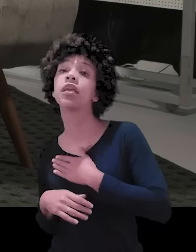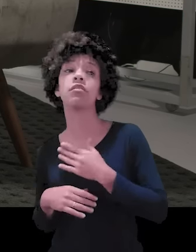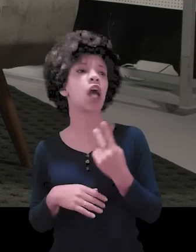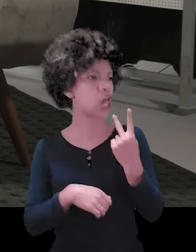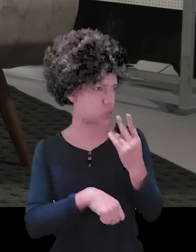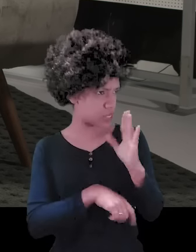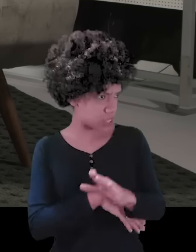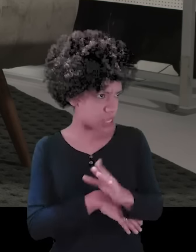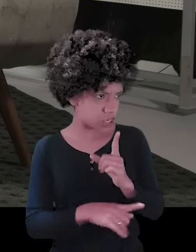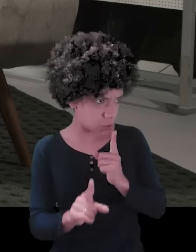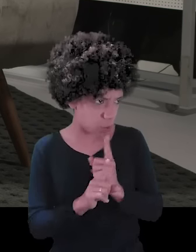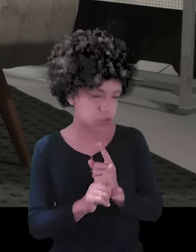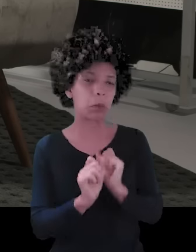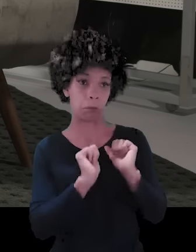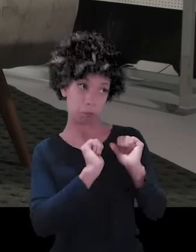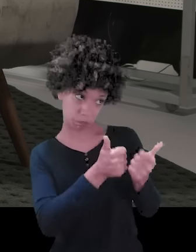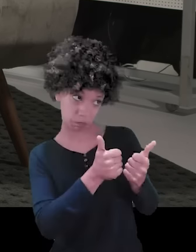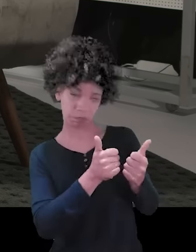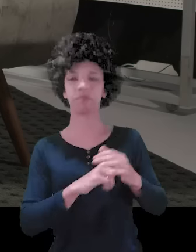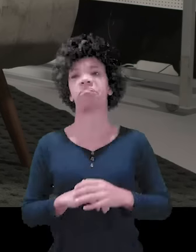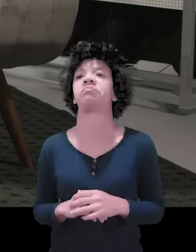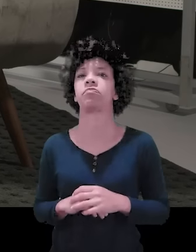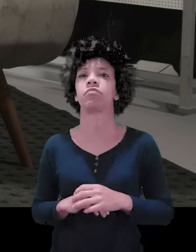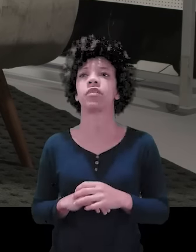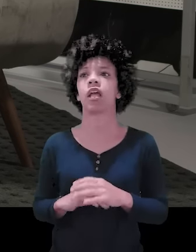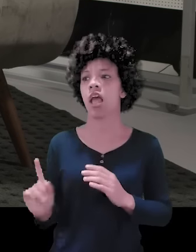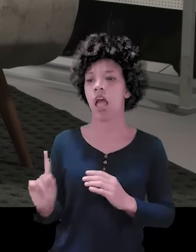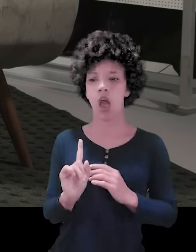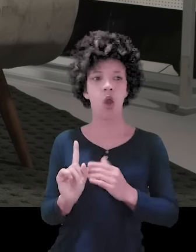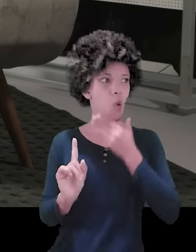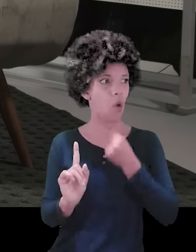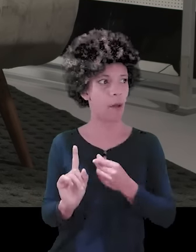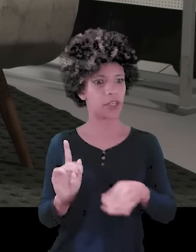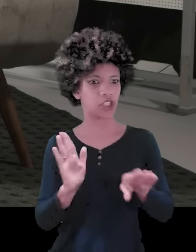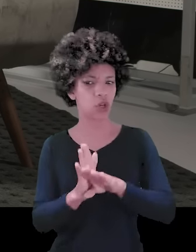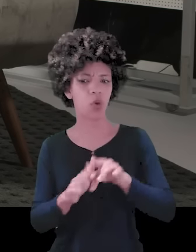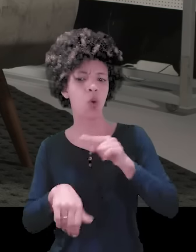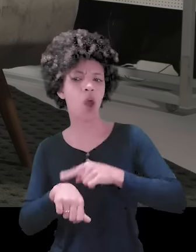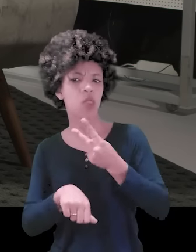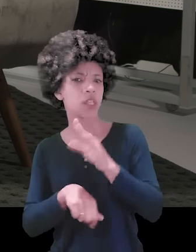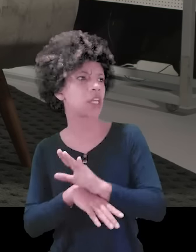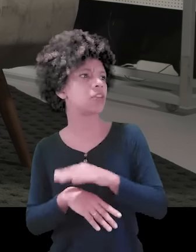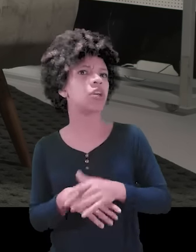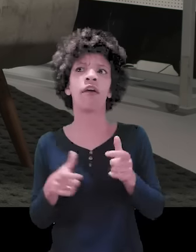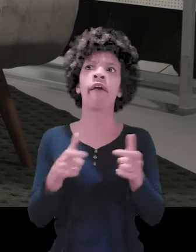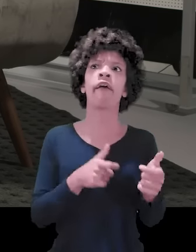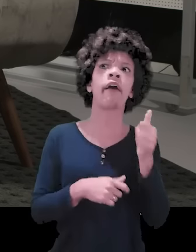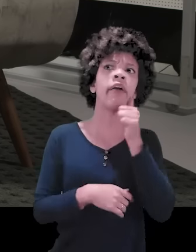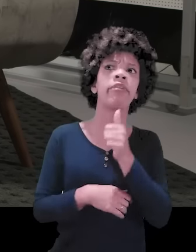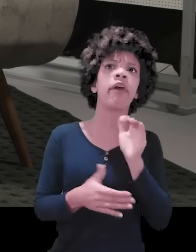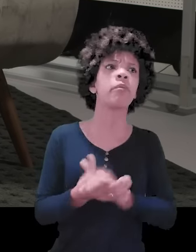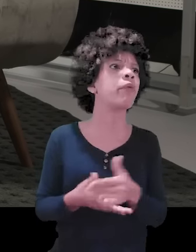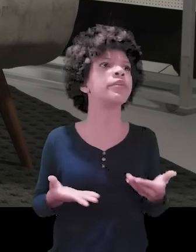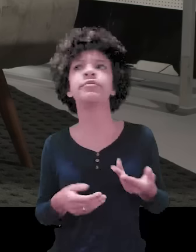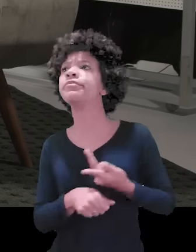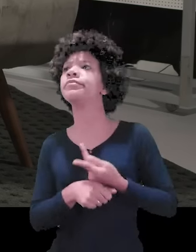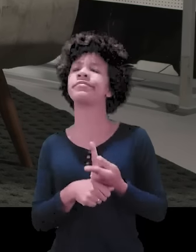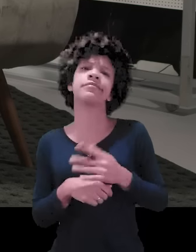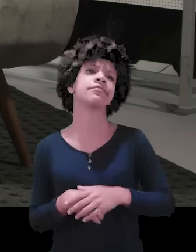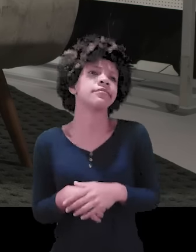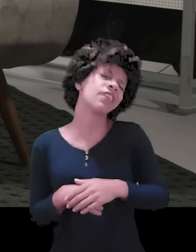duas da tarde a gente se encontra beleza aí o cara chegou 12 da tarde eu não posso te encontro Cadê a mulher não dá lá